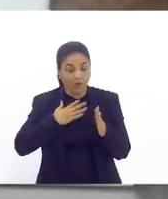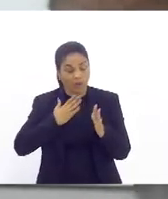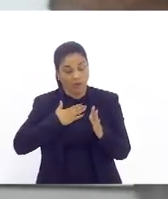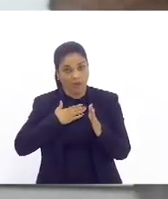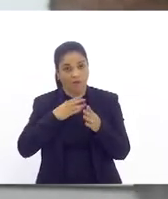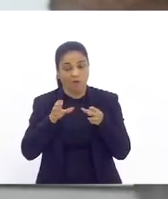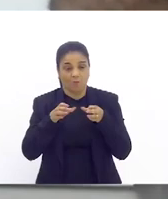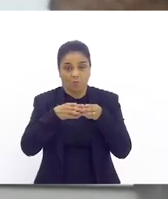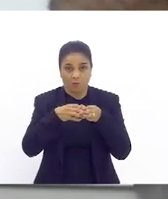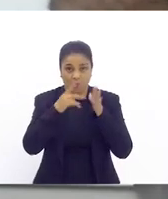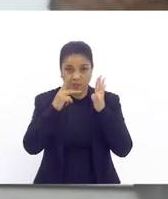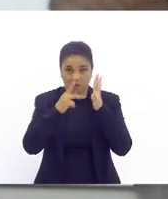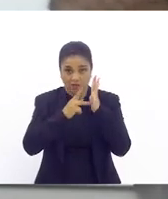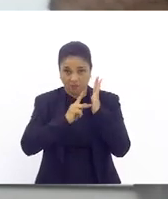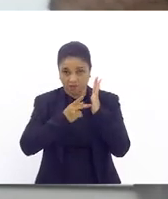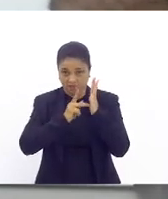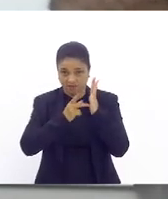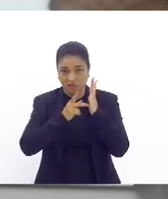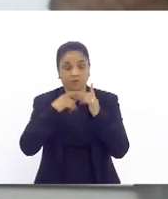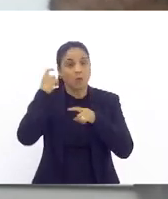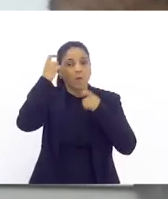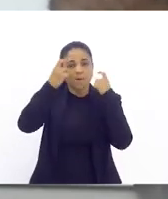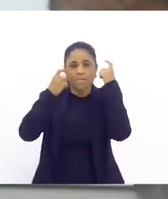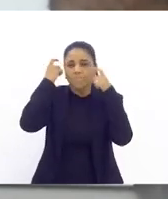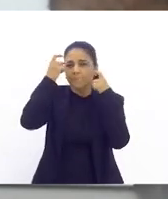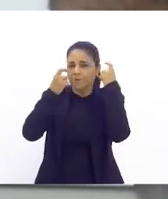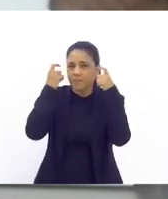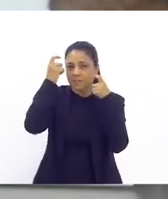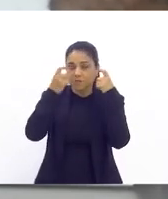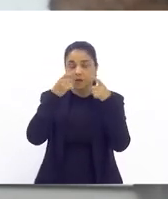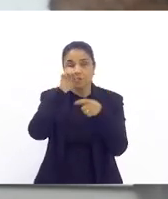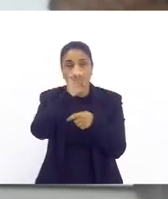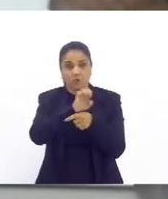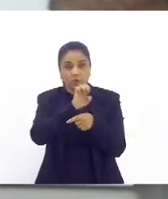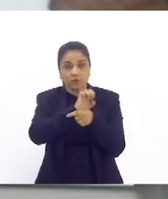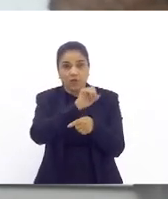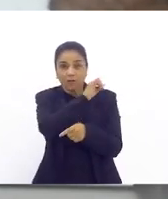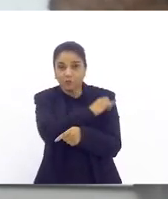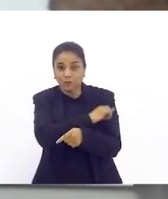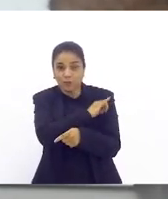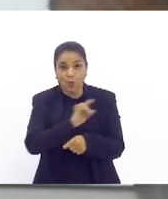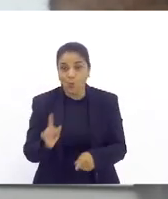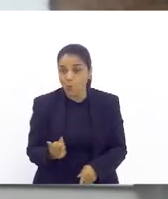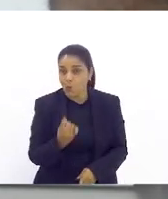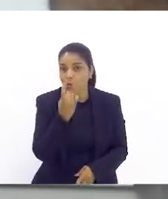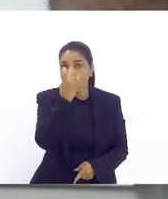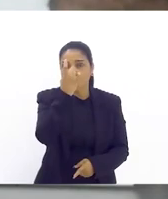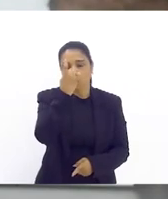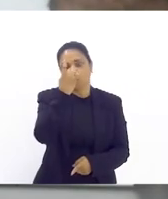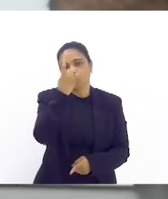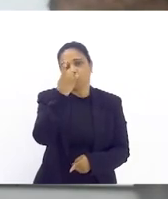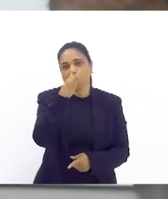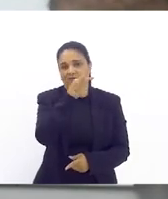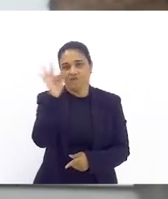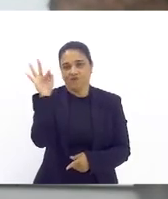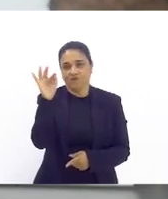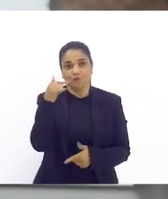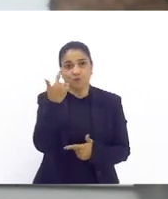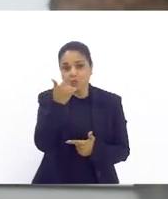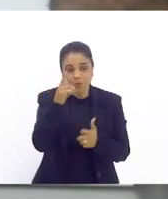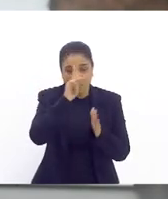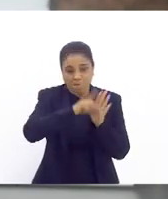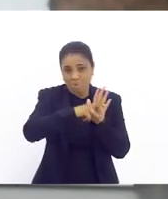nós temos uma grande preocupação uma vez que o Rio de Janeiro Ele é o único estado da federação que não tem um plano aprovado